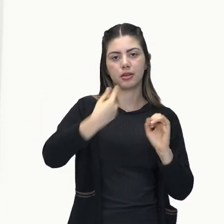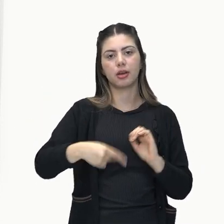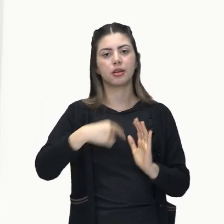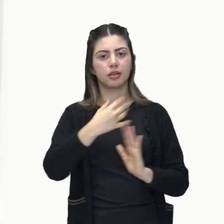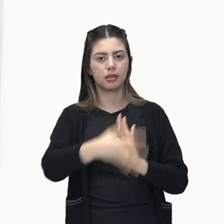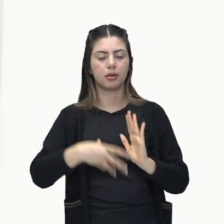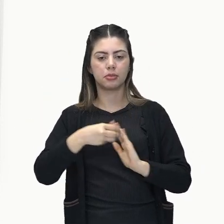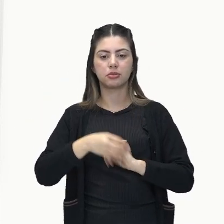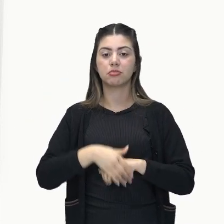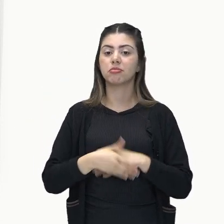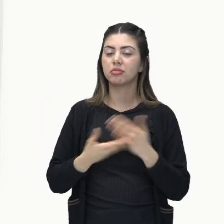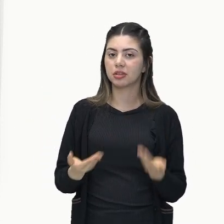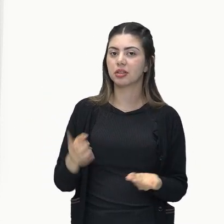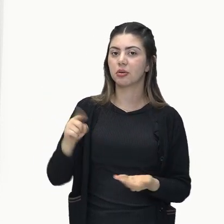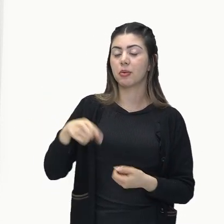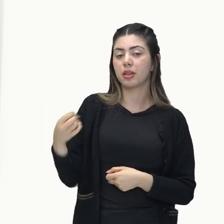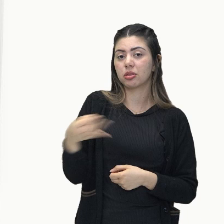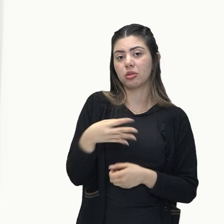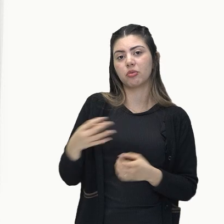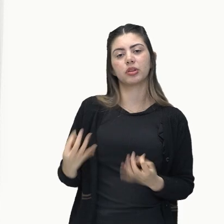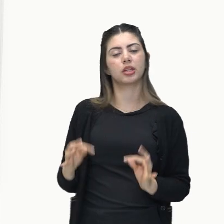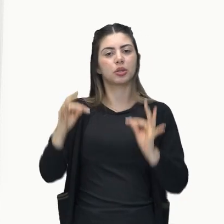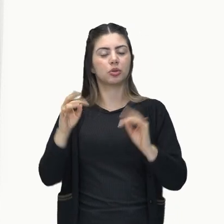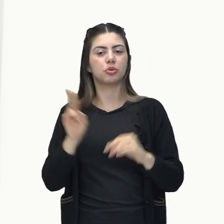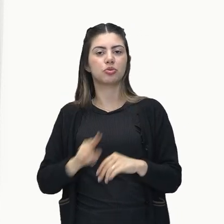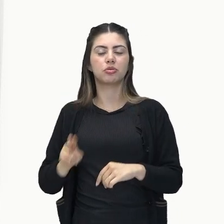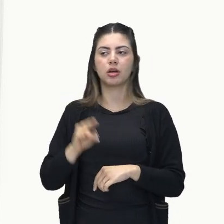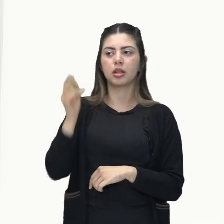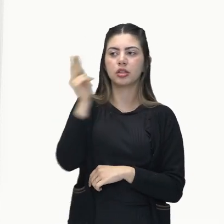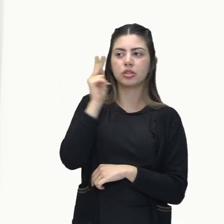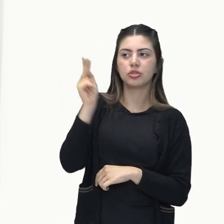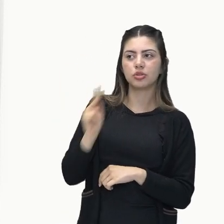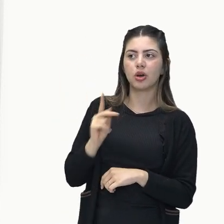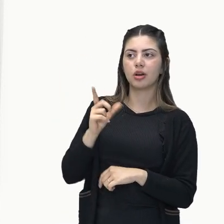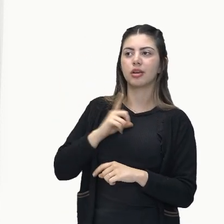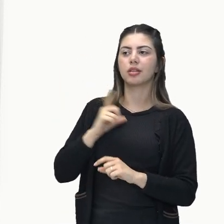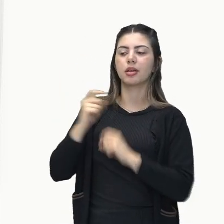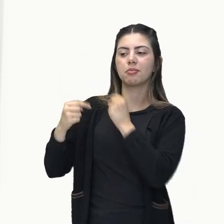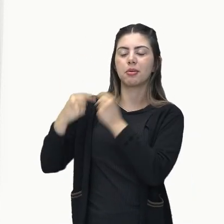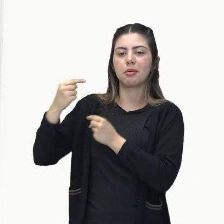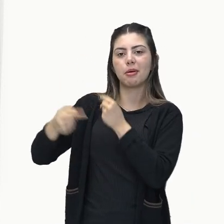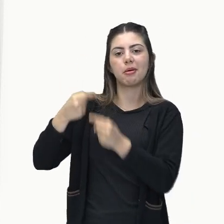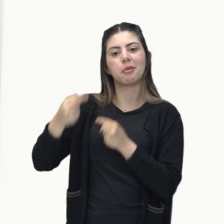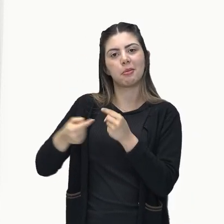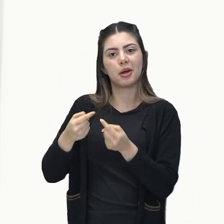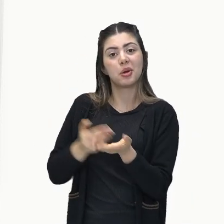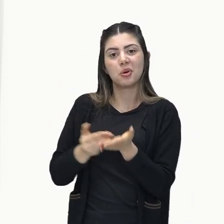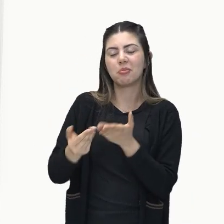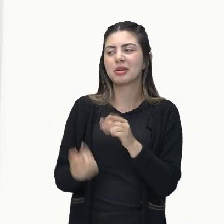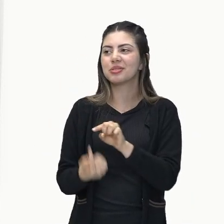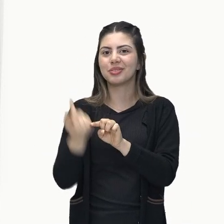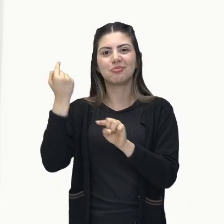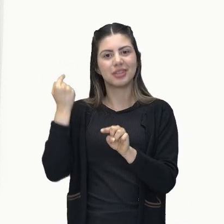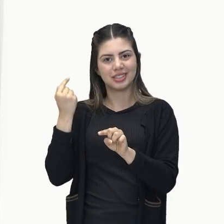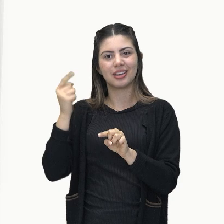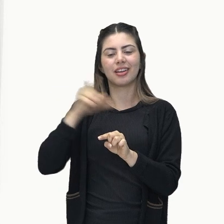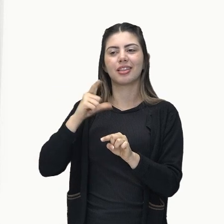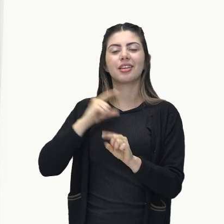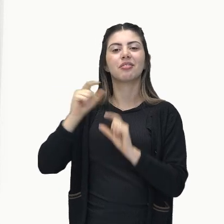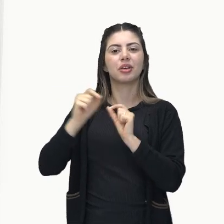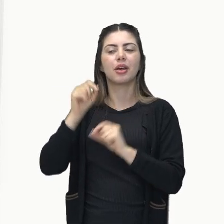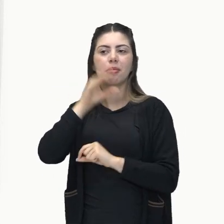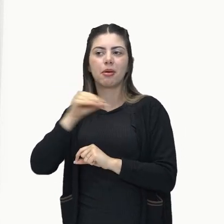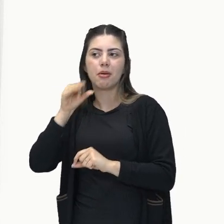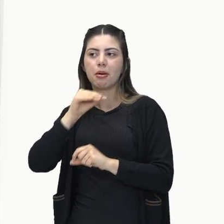formato bem atual, né? Todas essas histórias que são contadas, inclusive iniciaram assim, sendo contadas oralmente, boca a